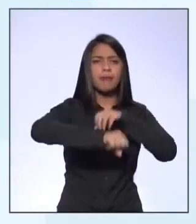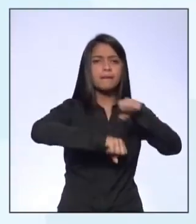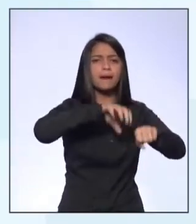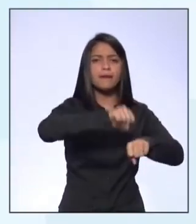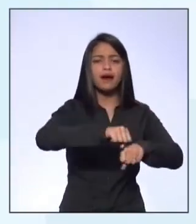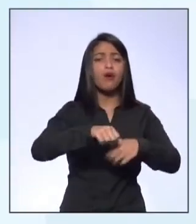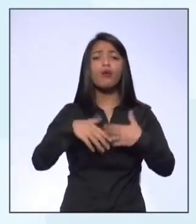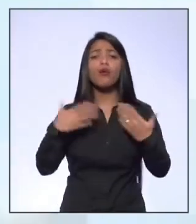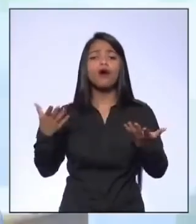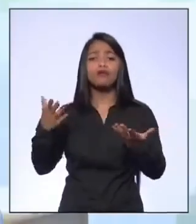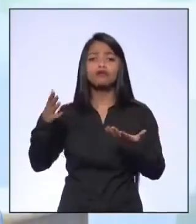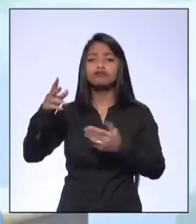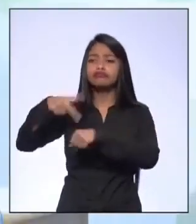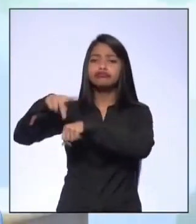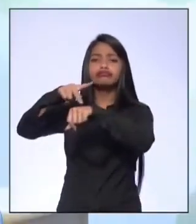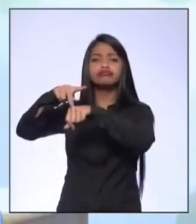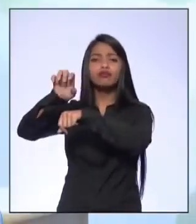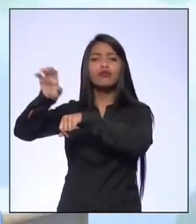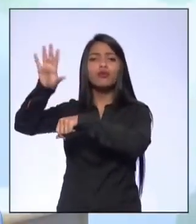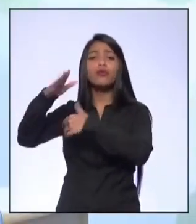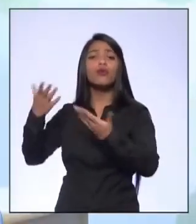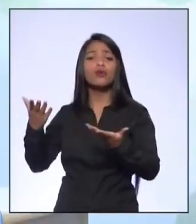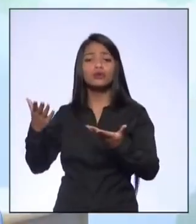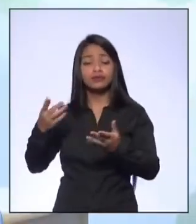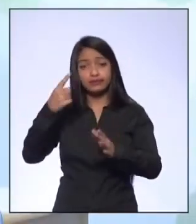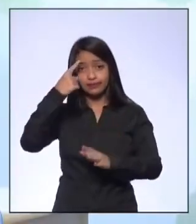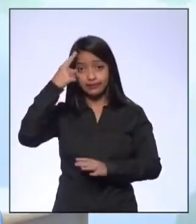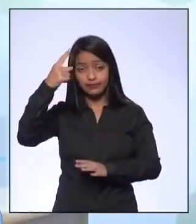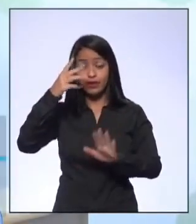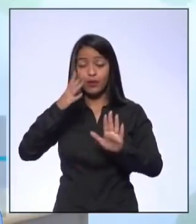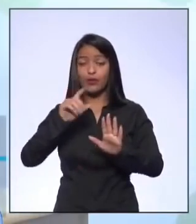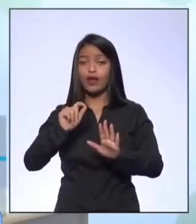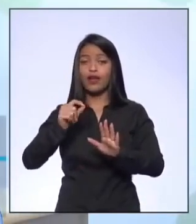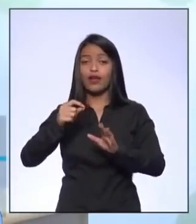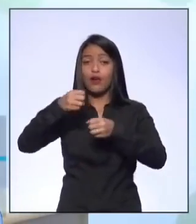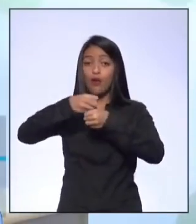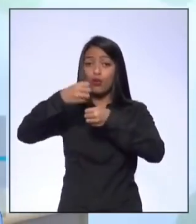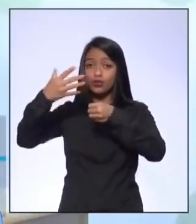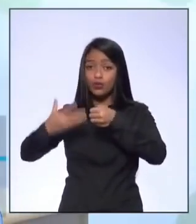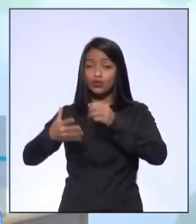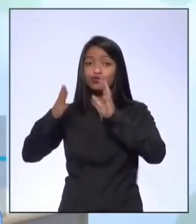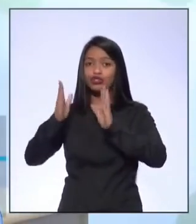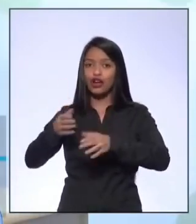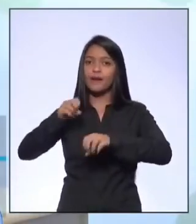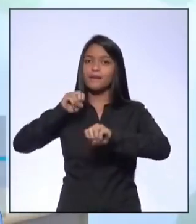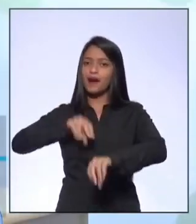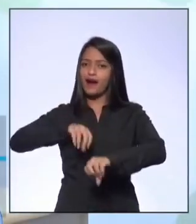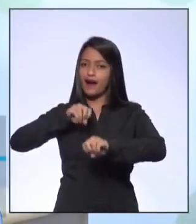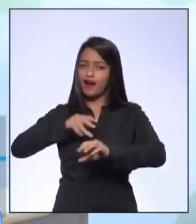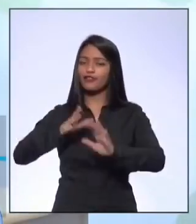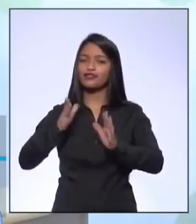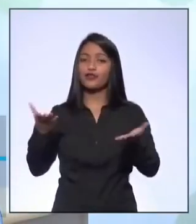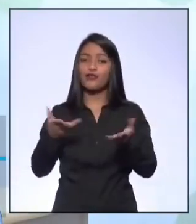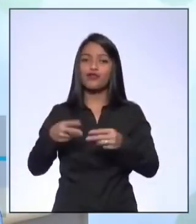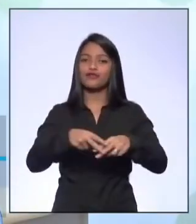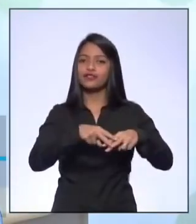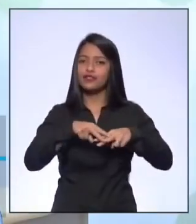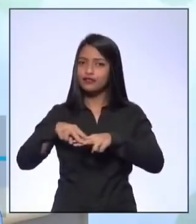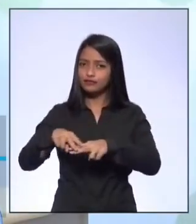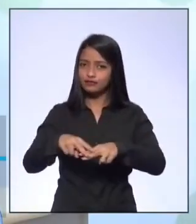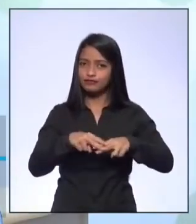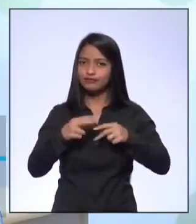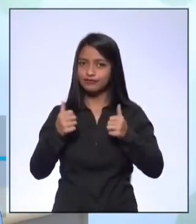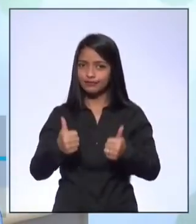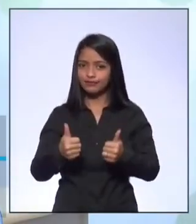como nós estamos fazendo uma revisão do conteúdo, nós já trabalhamos isso ao longo das aulas